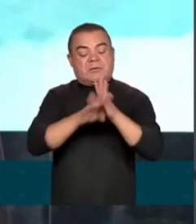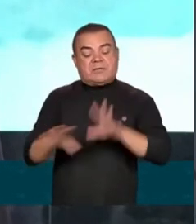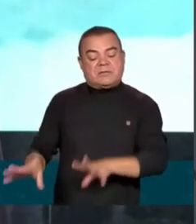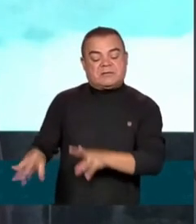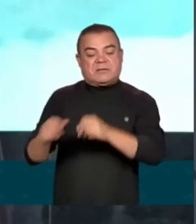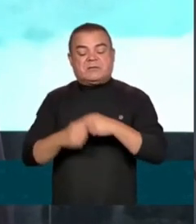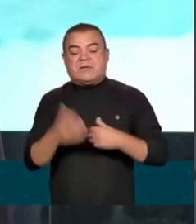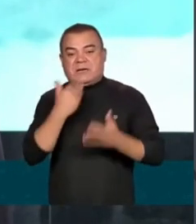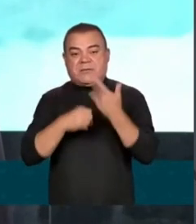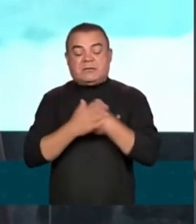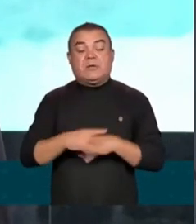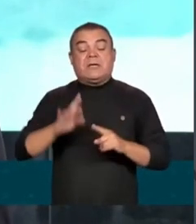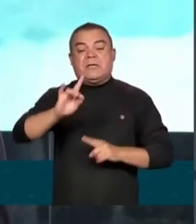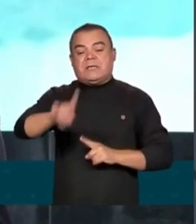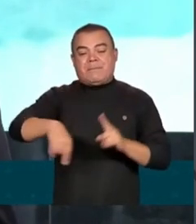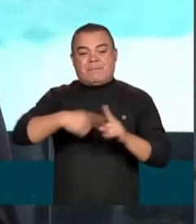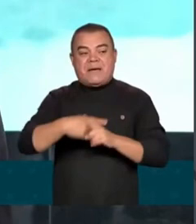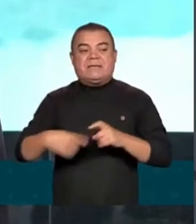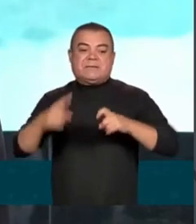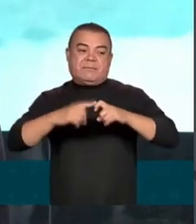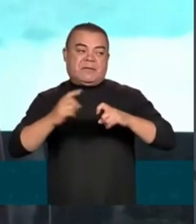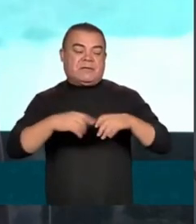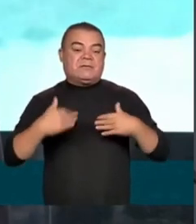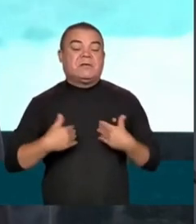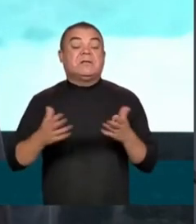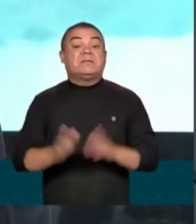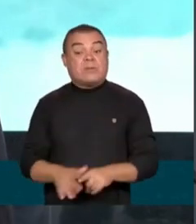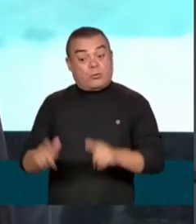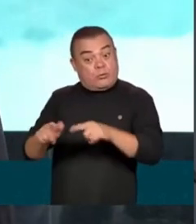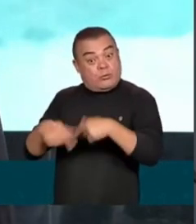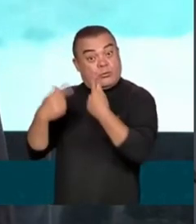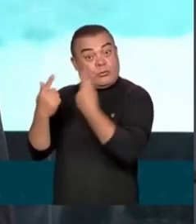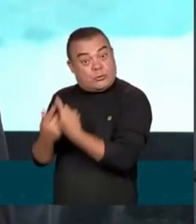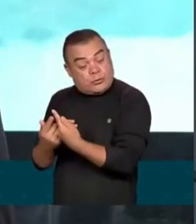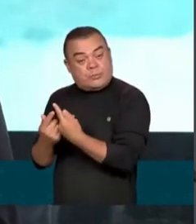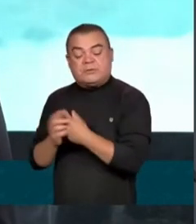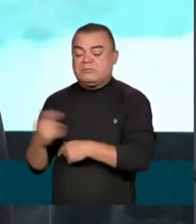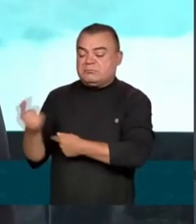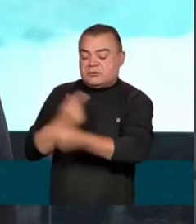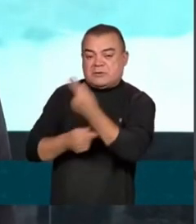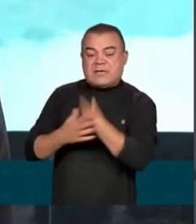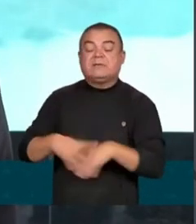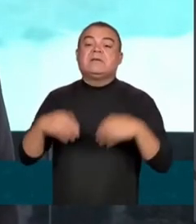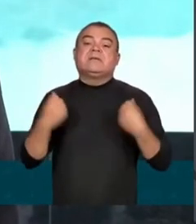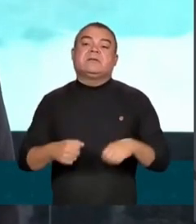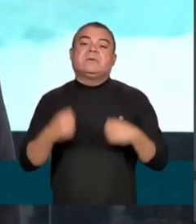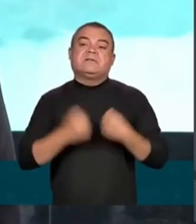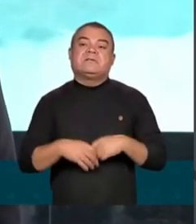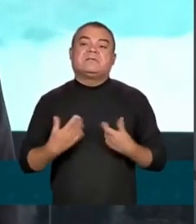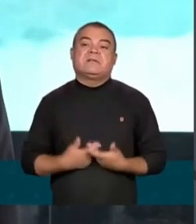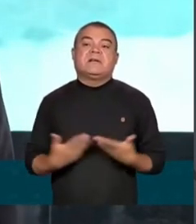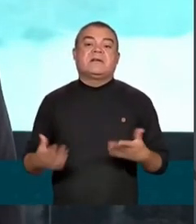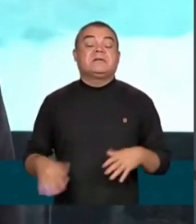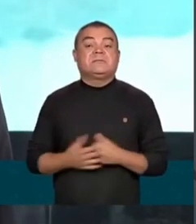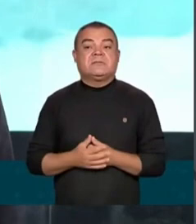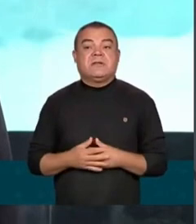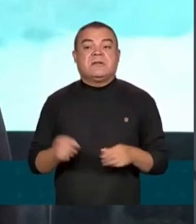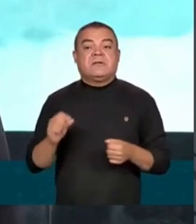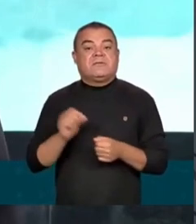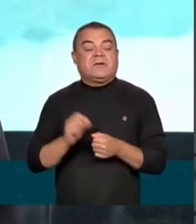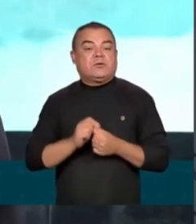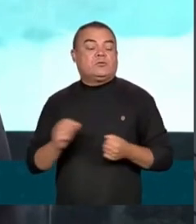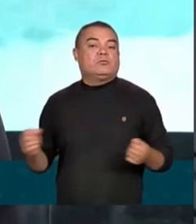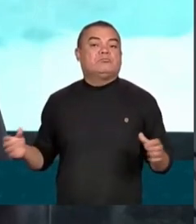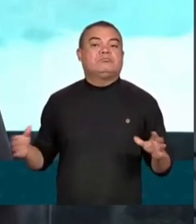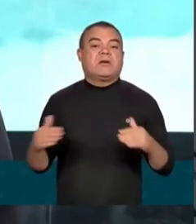alimentos e mais médicos estão por exemplo comissões mistas que deve estar instaladas né um acordo para